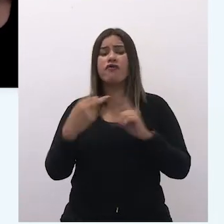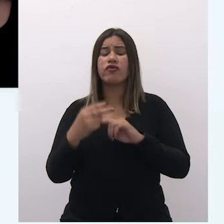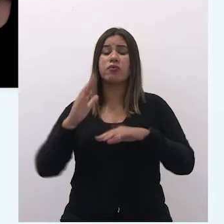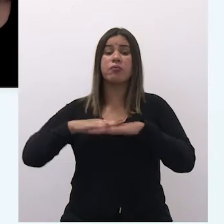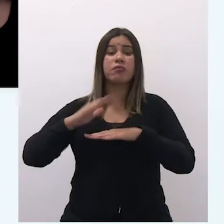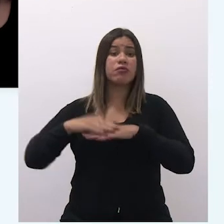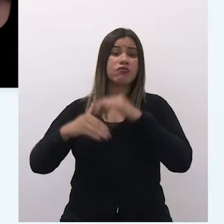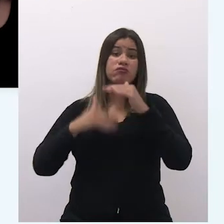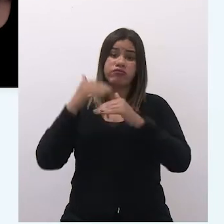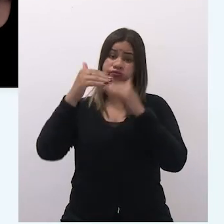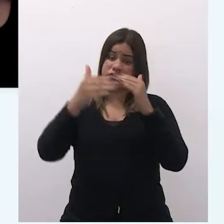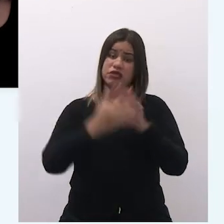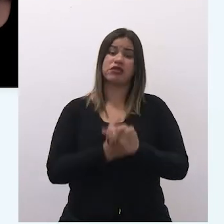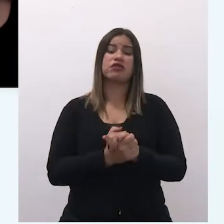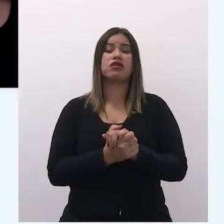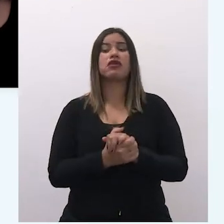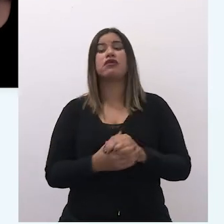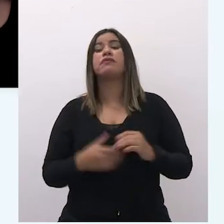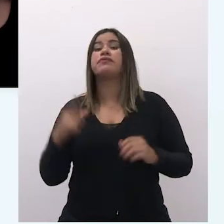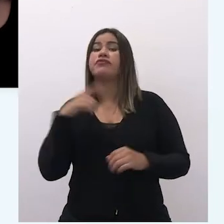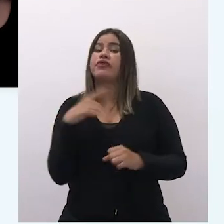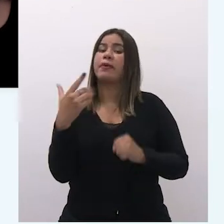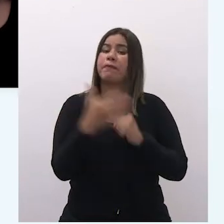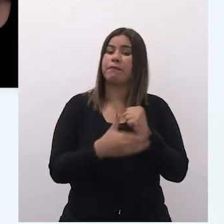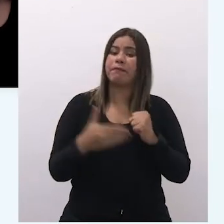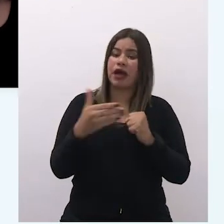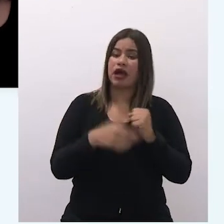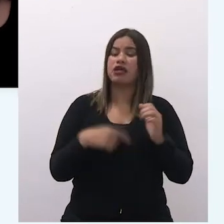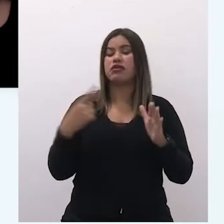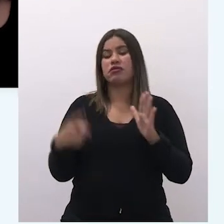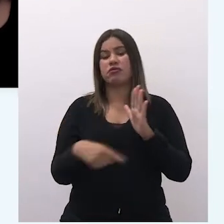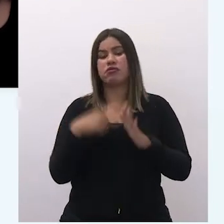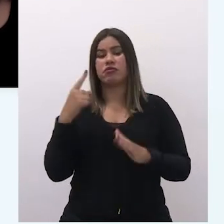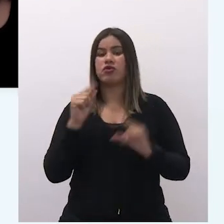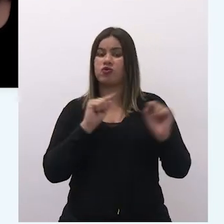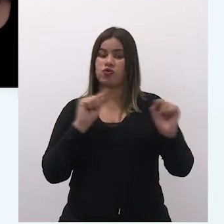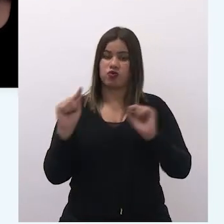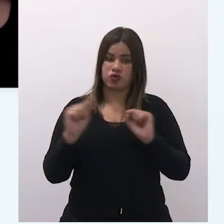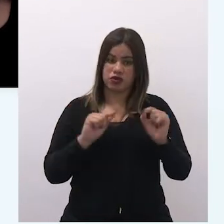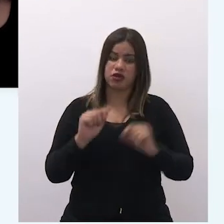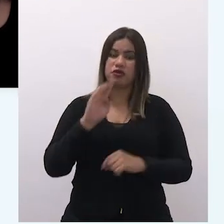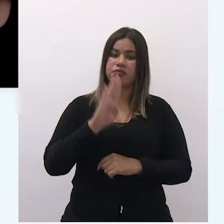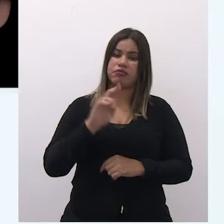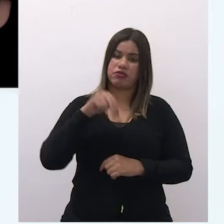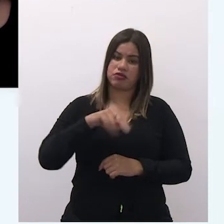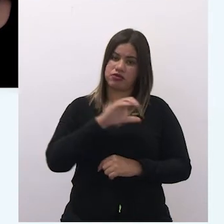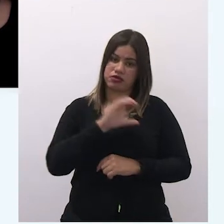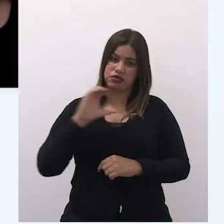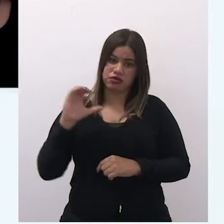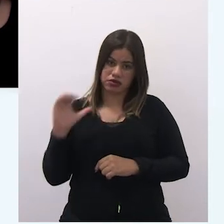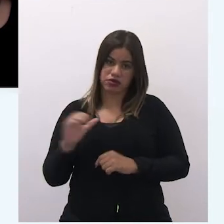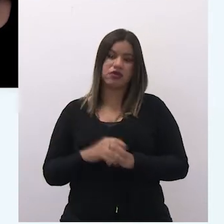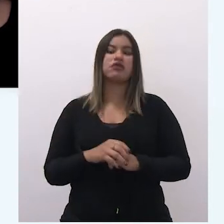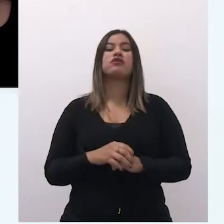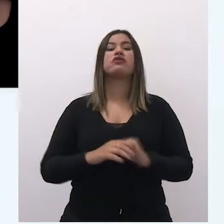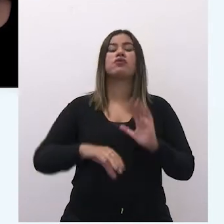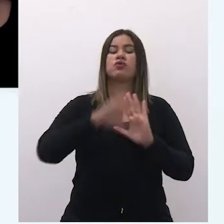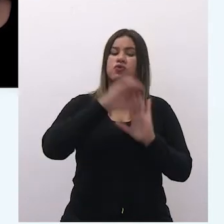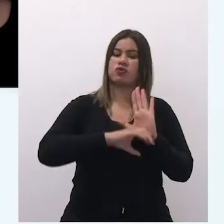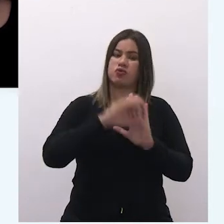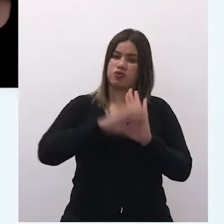construção, baseado aí, em primeiro plano, né, na Base Nacional Comum Curricular, no